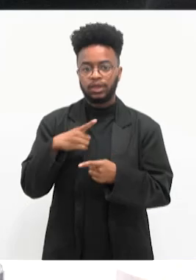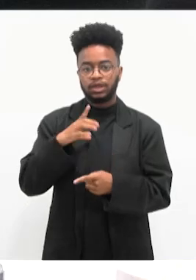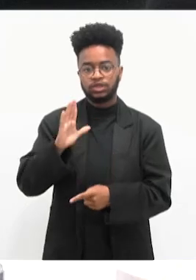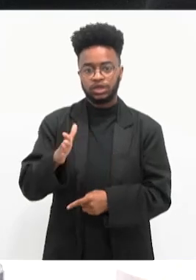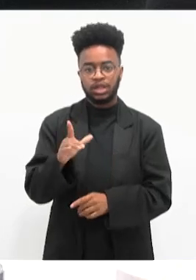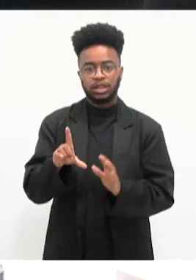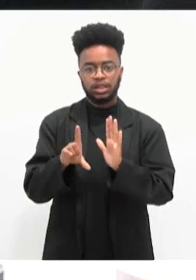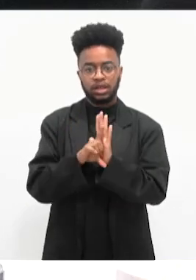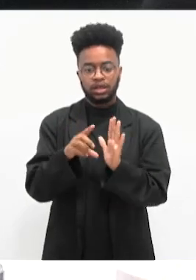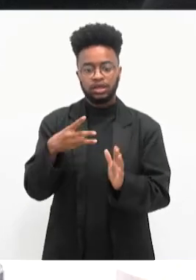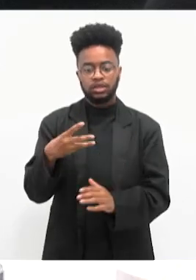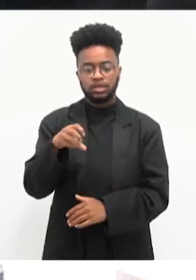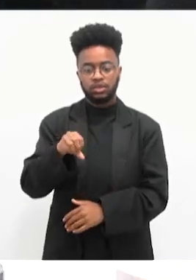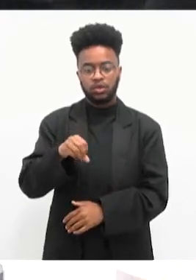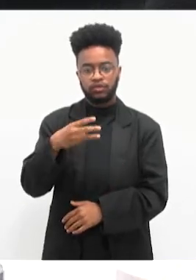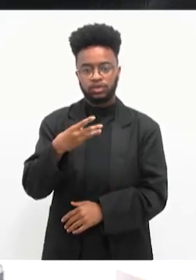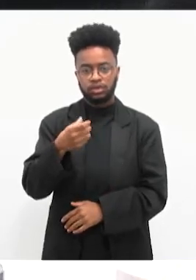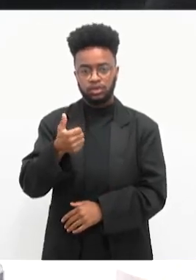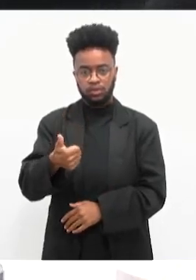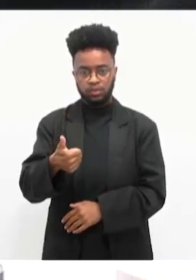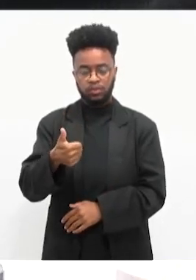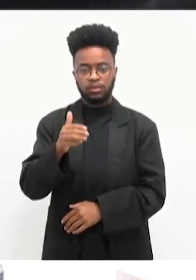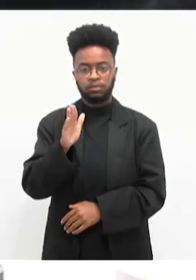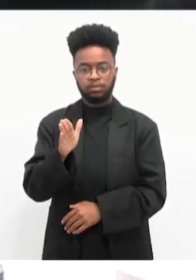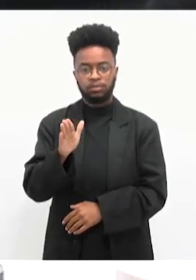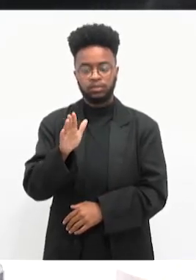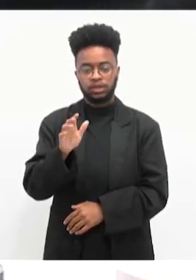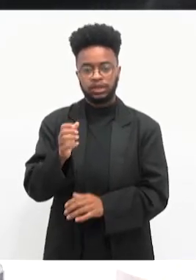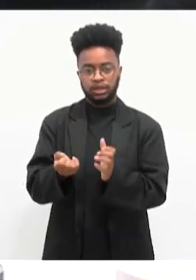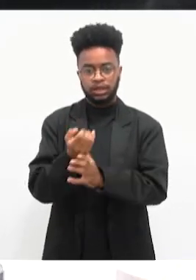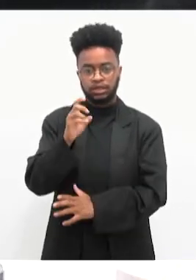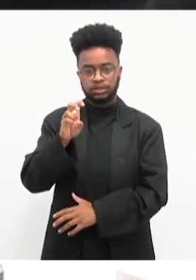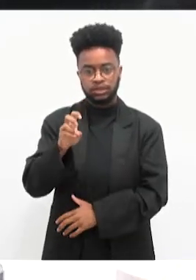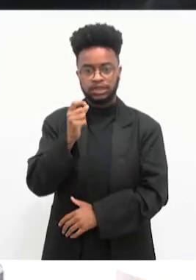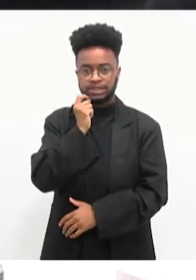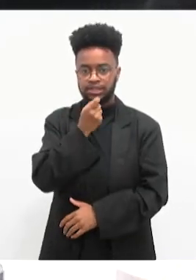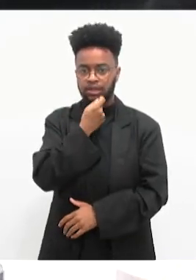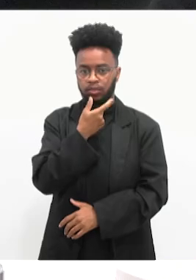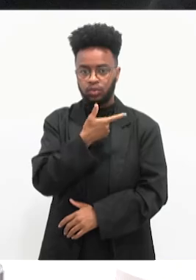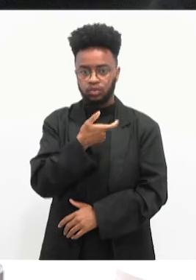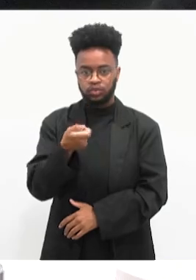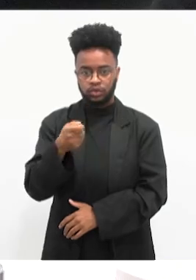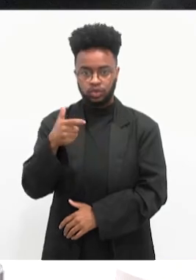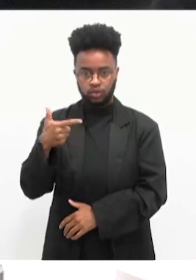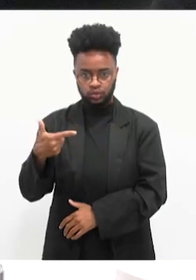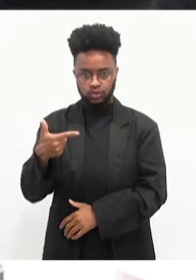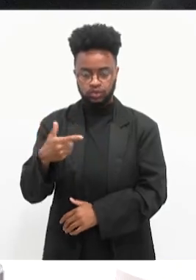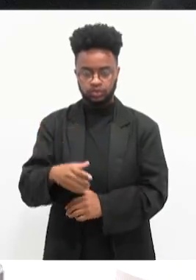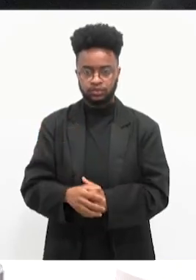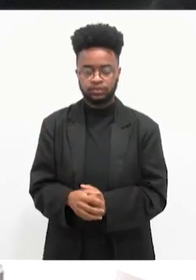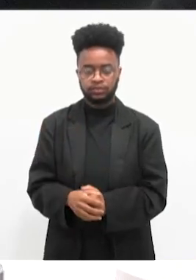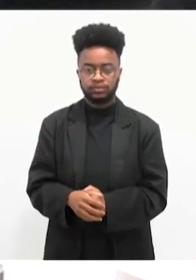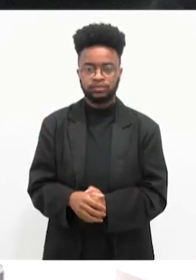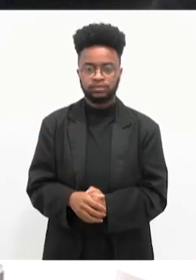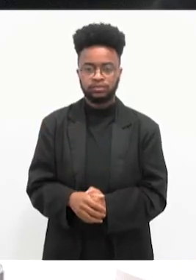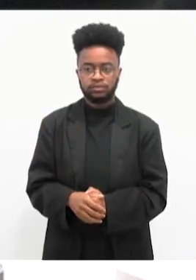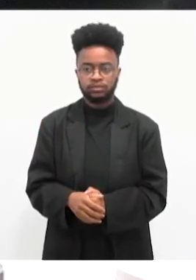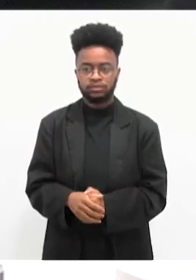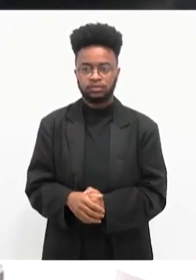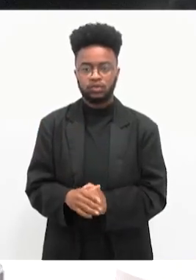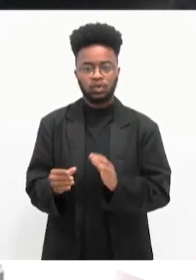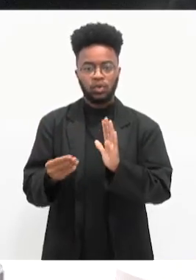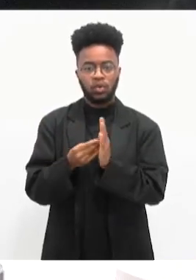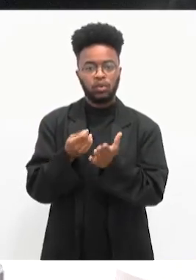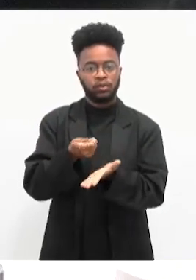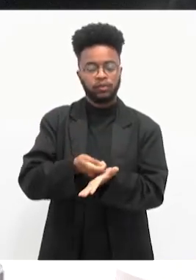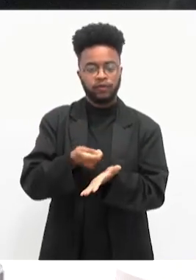número 3931, de 5 de setembro de 2002, que estabelece a